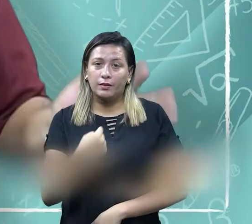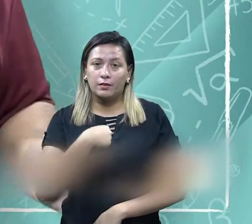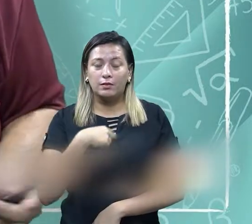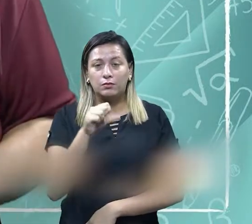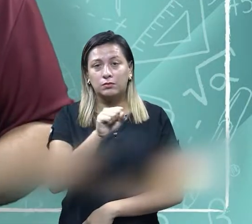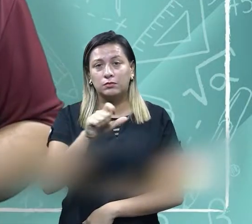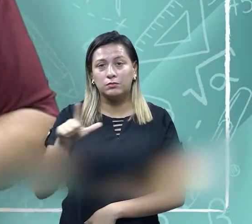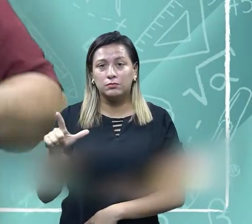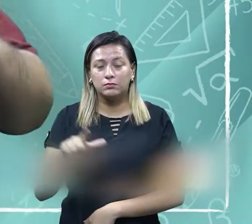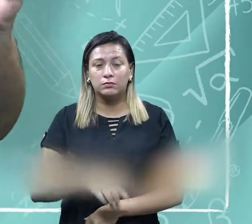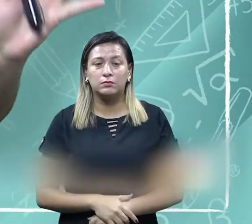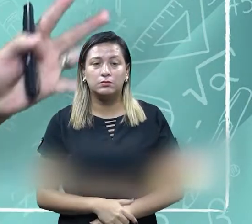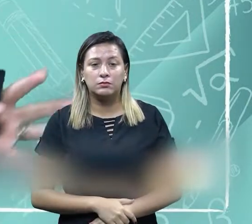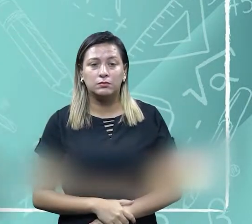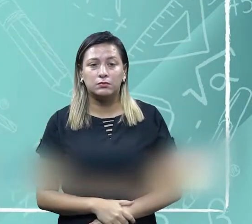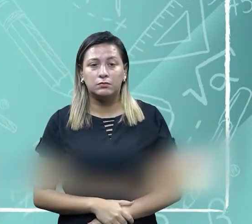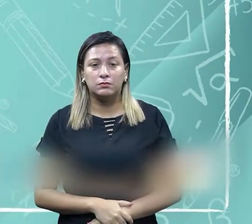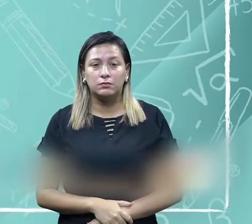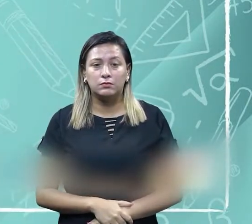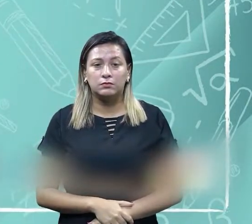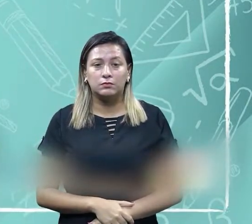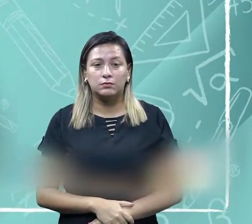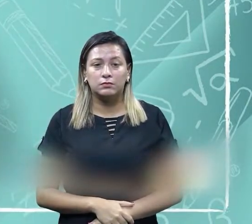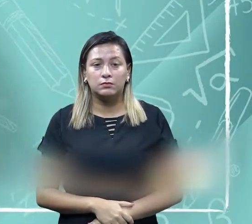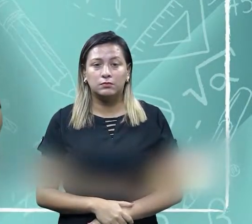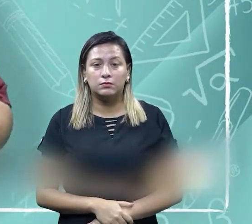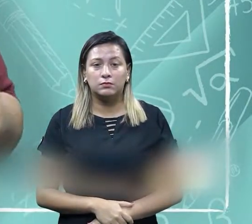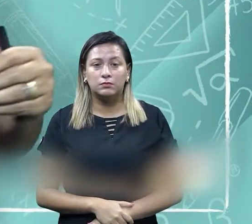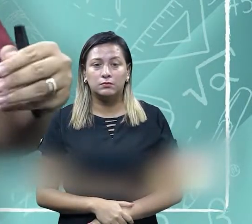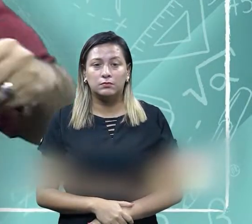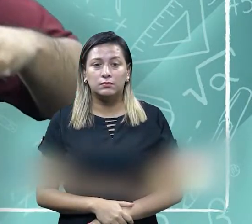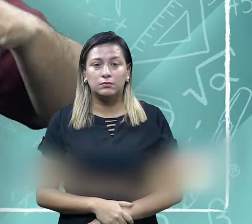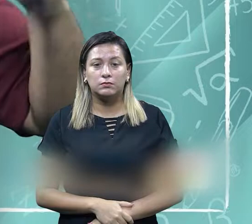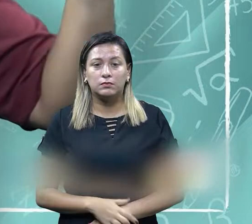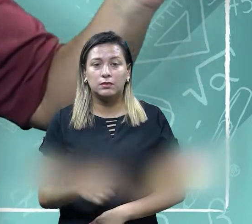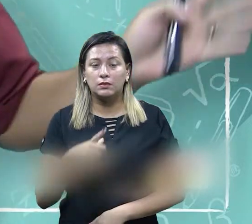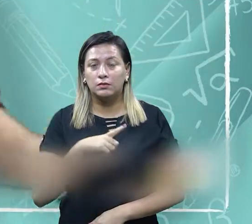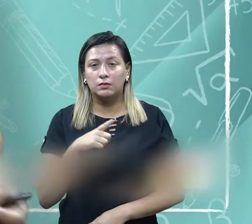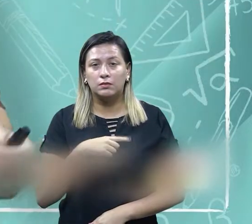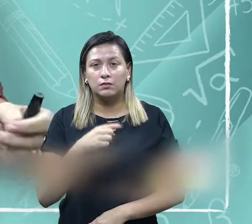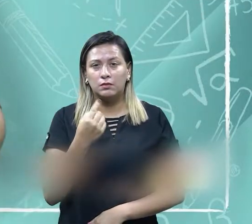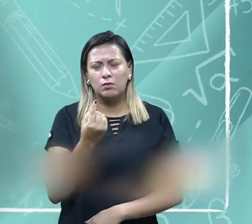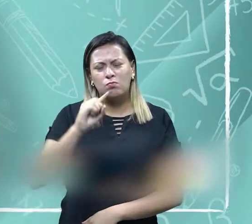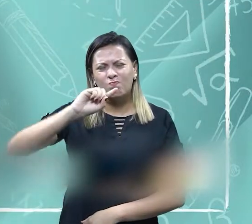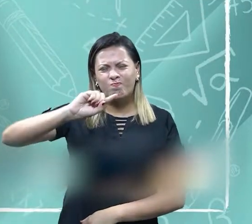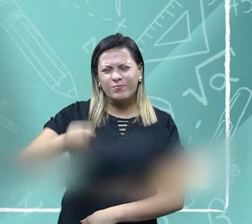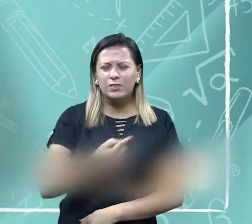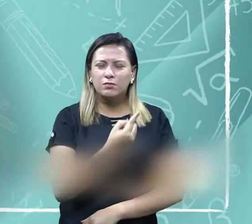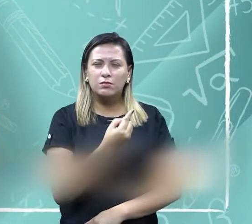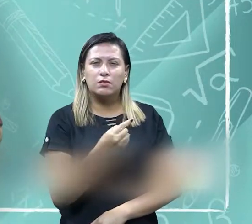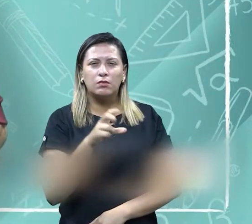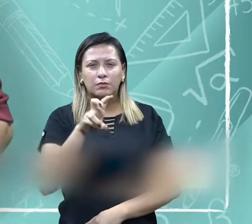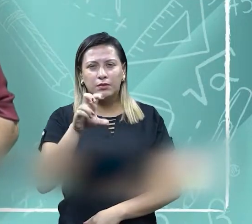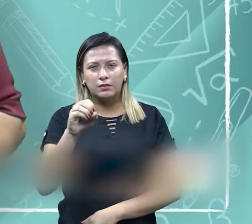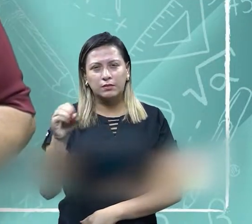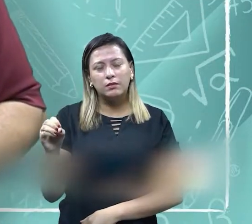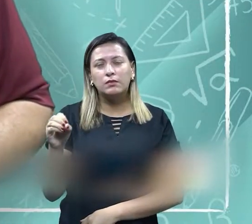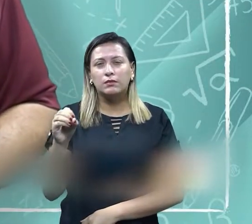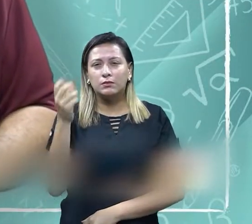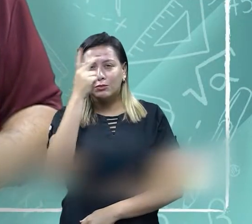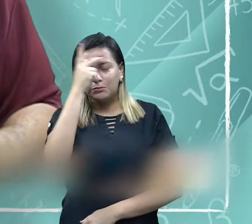São Luís, vou chutar um pouco, existe 1,5 milhão de habitantes, né, na ilha de São